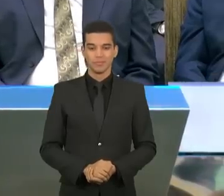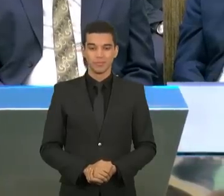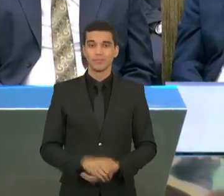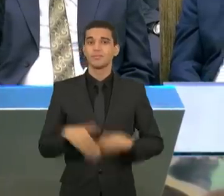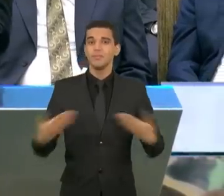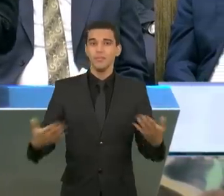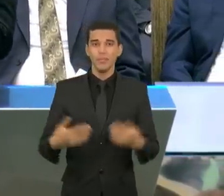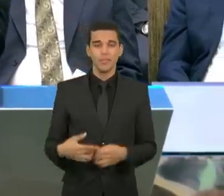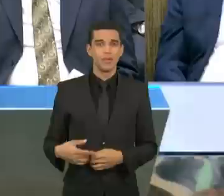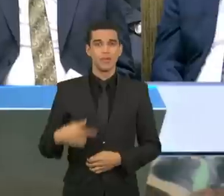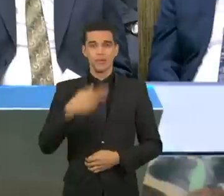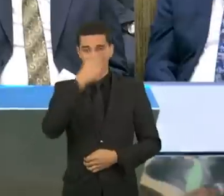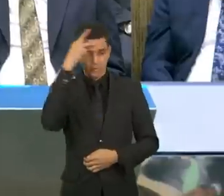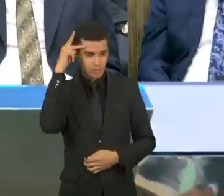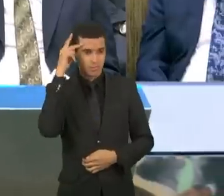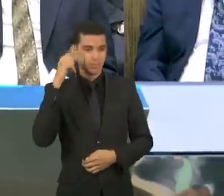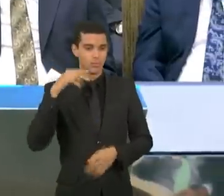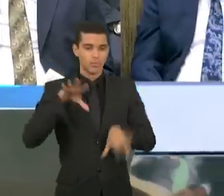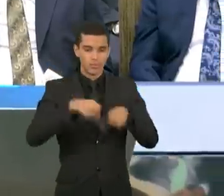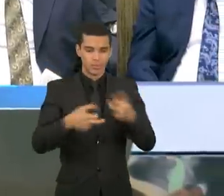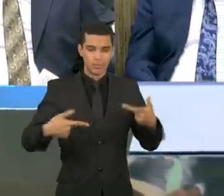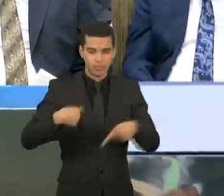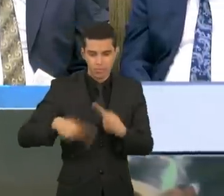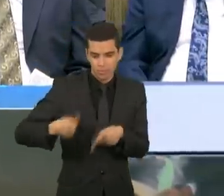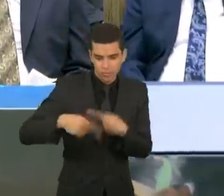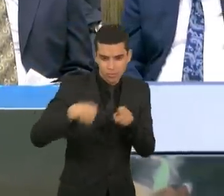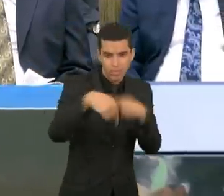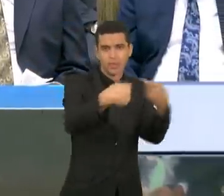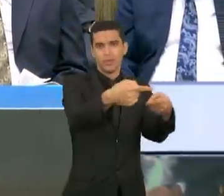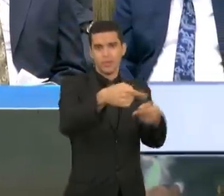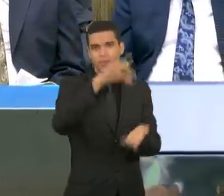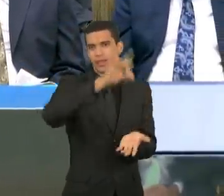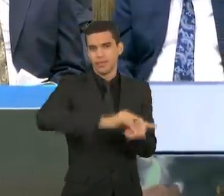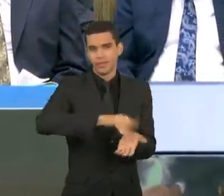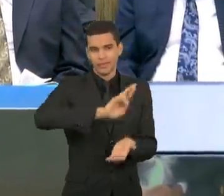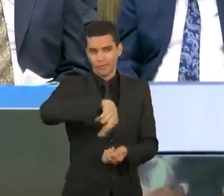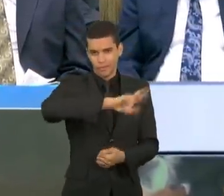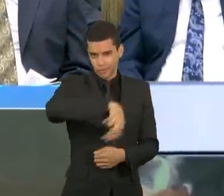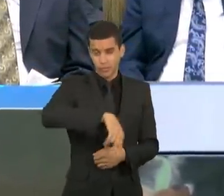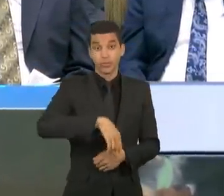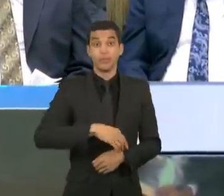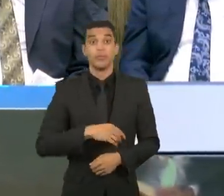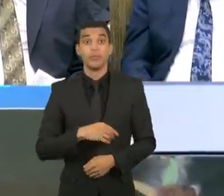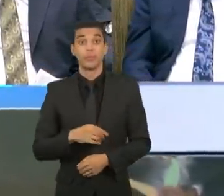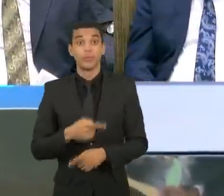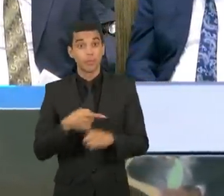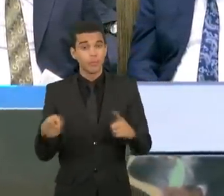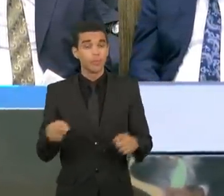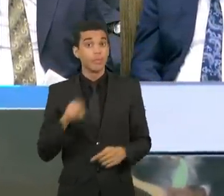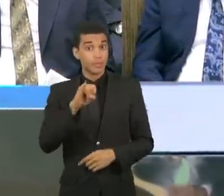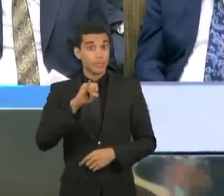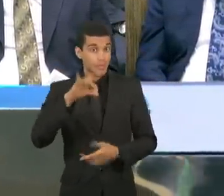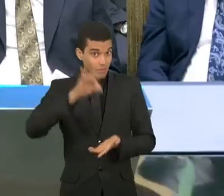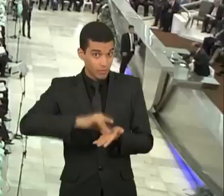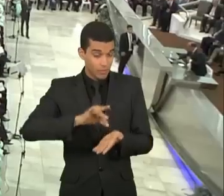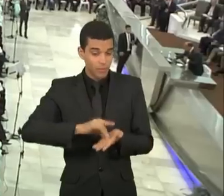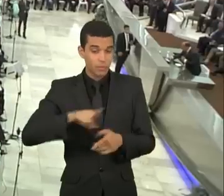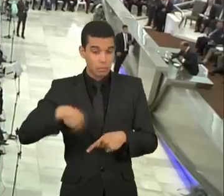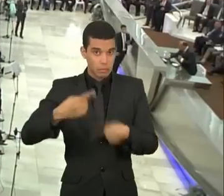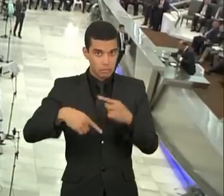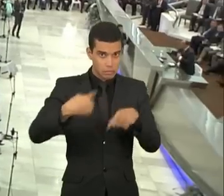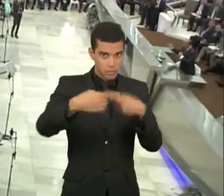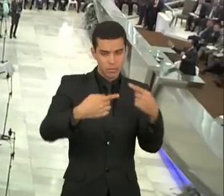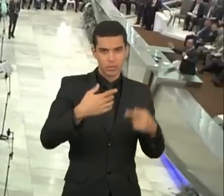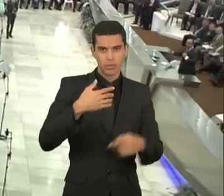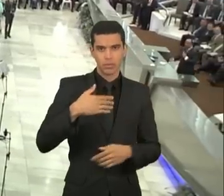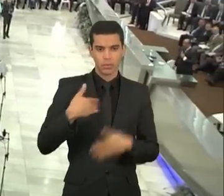a evolução, se fosse real, como dizem, pois não passa de uma teoria, conseguiu por meio da seleção natural exterminar